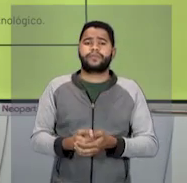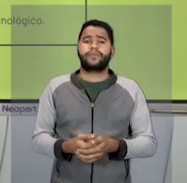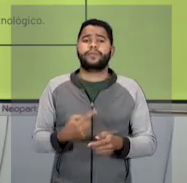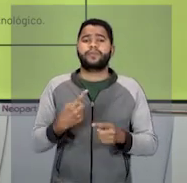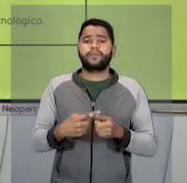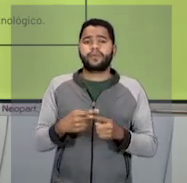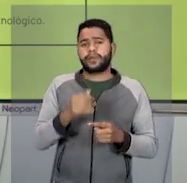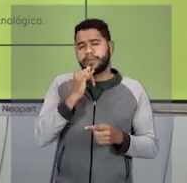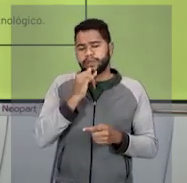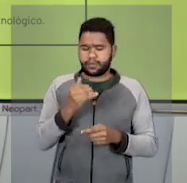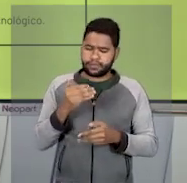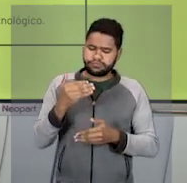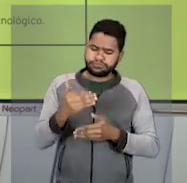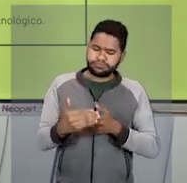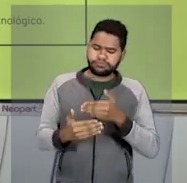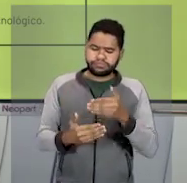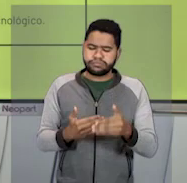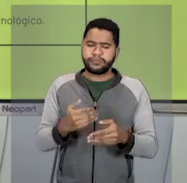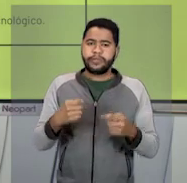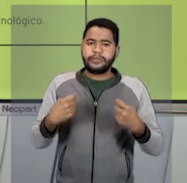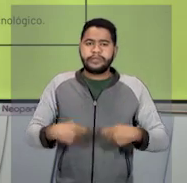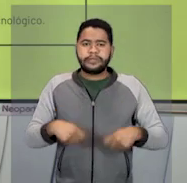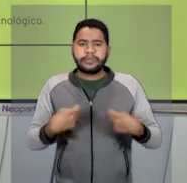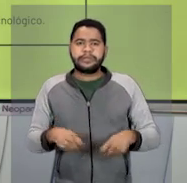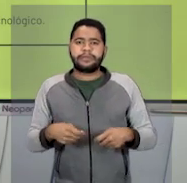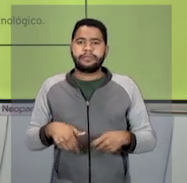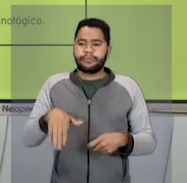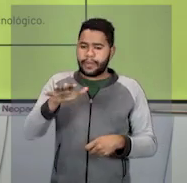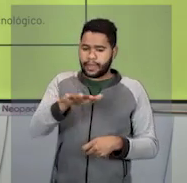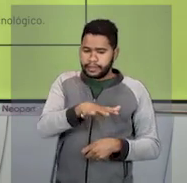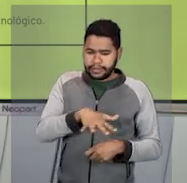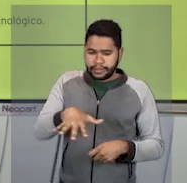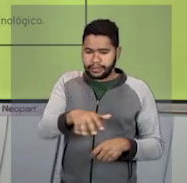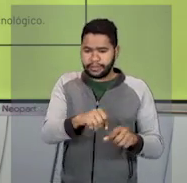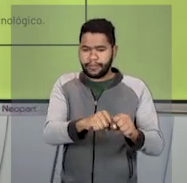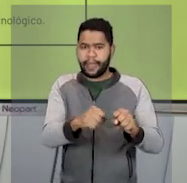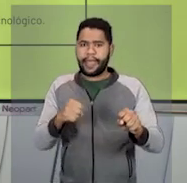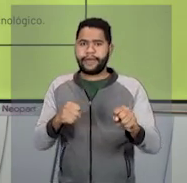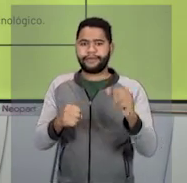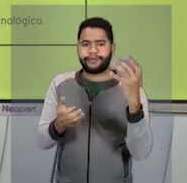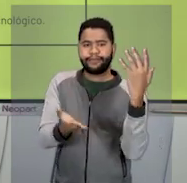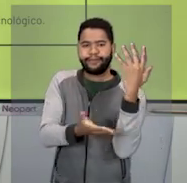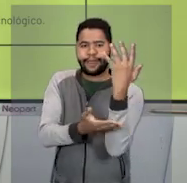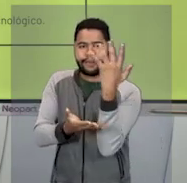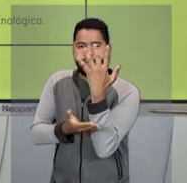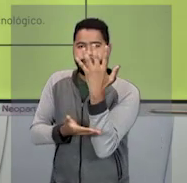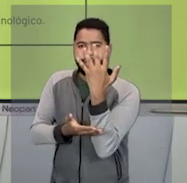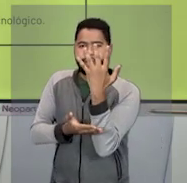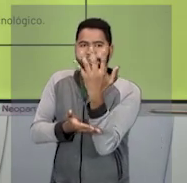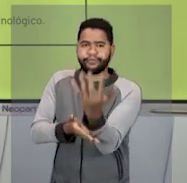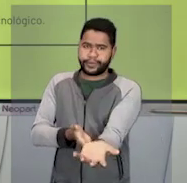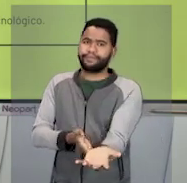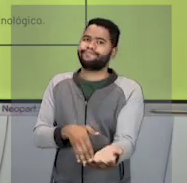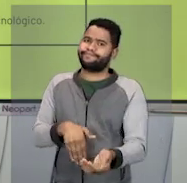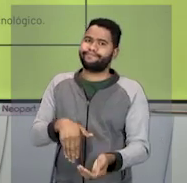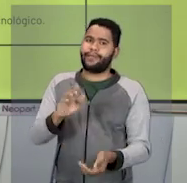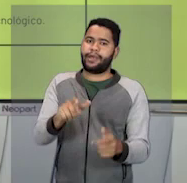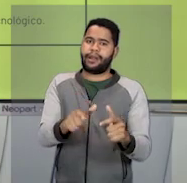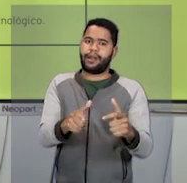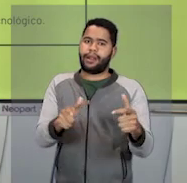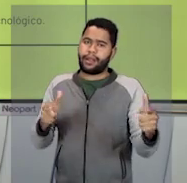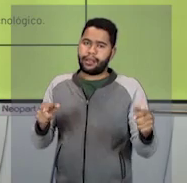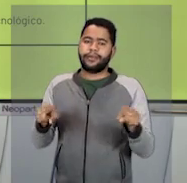à medida que você necessita de mais espaço, automaticamente o desmatamento vai acompanhar junto, né?